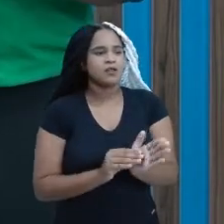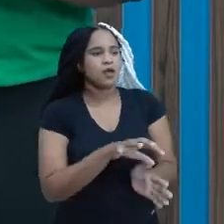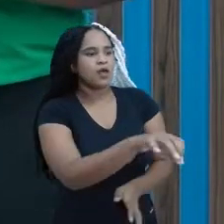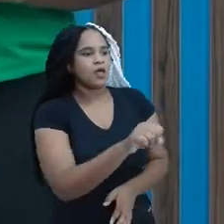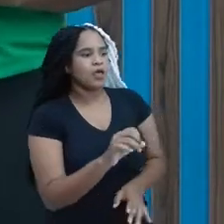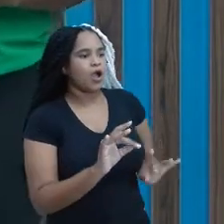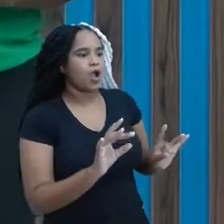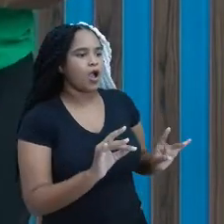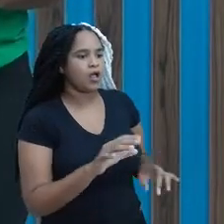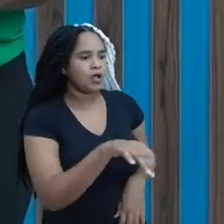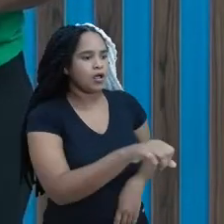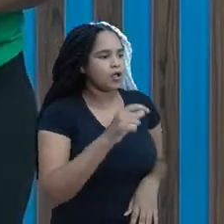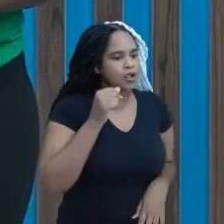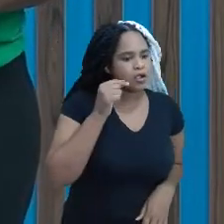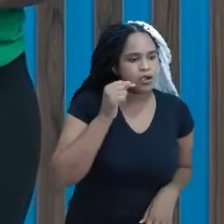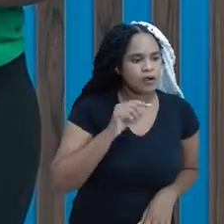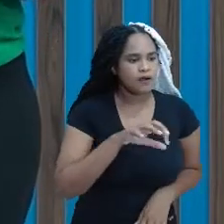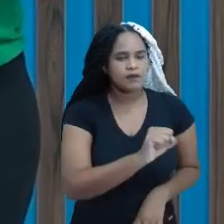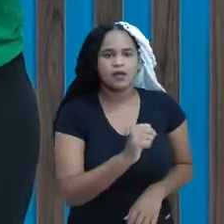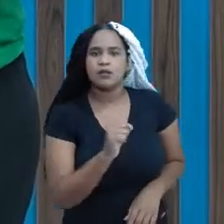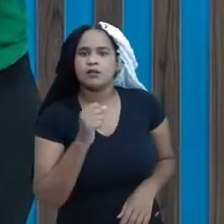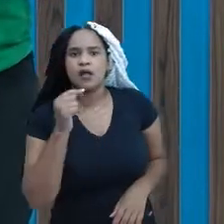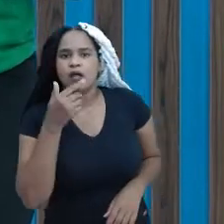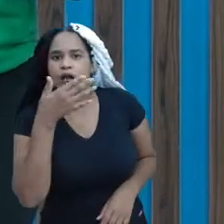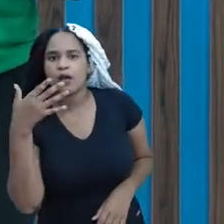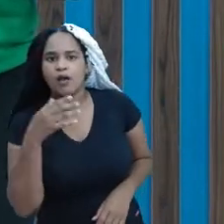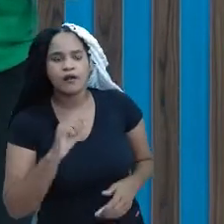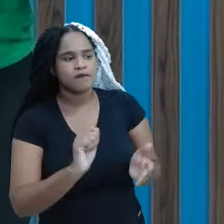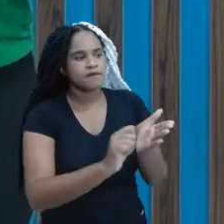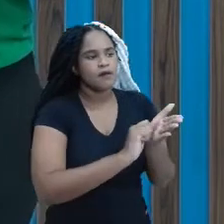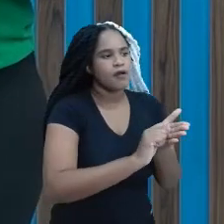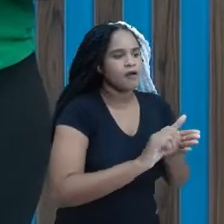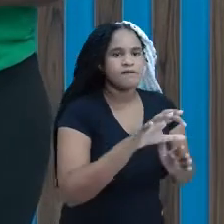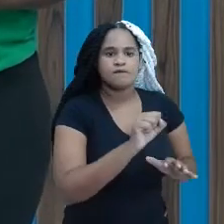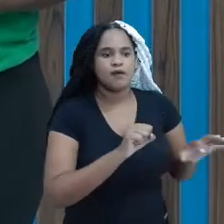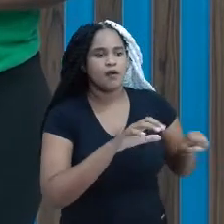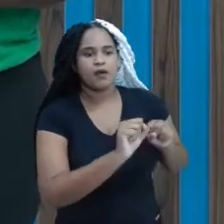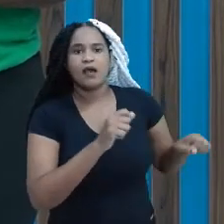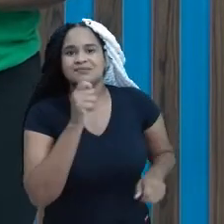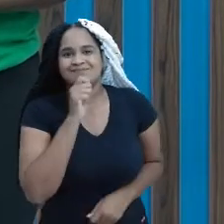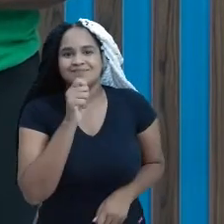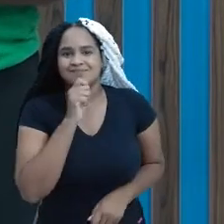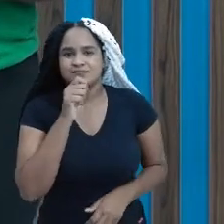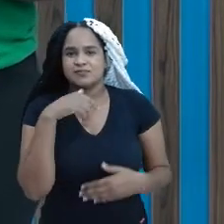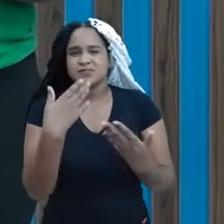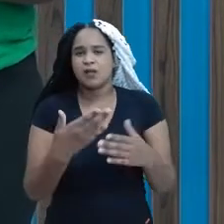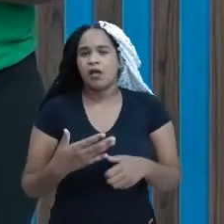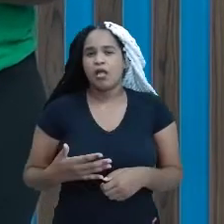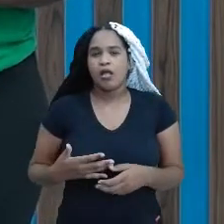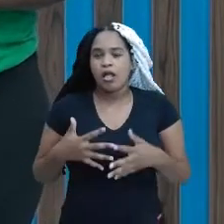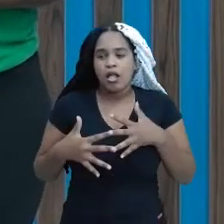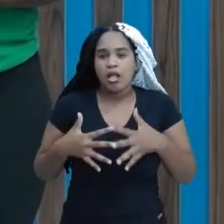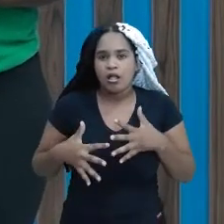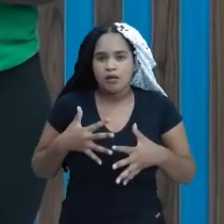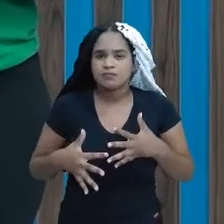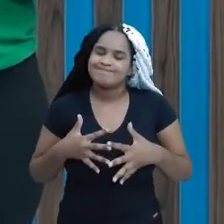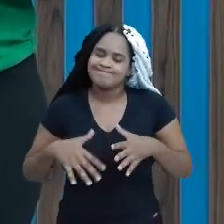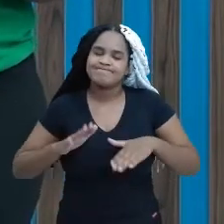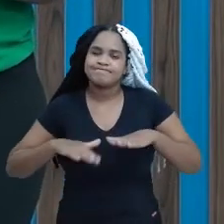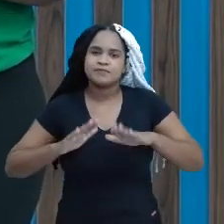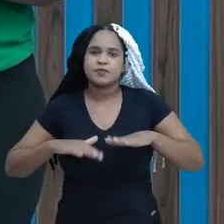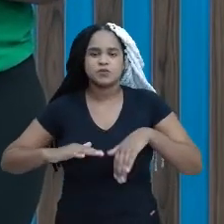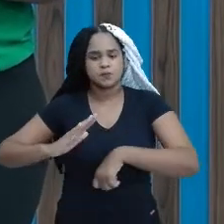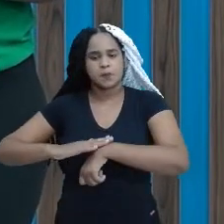eita, faltou o lápis de cor, faltou uma borracha, e tudo isso são coisas que podem atrapalhar